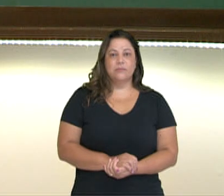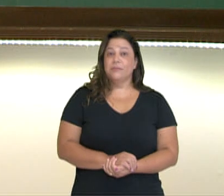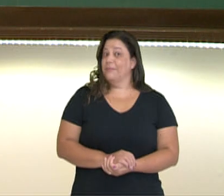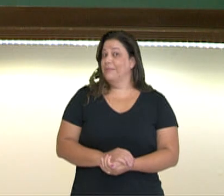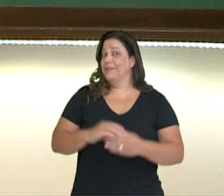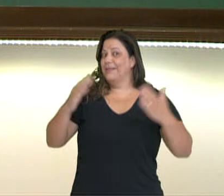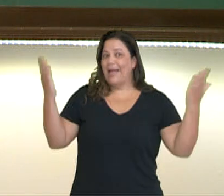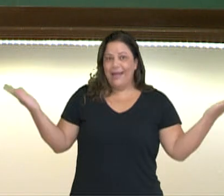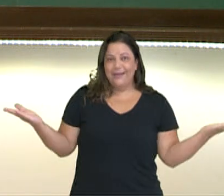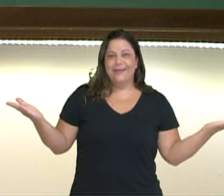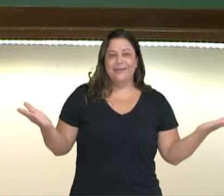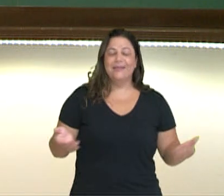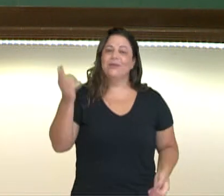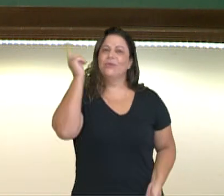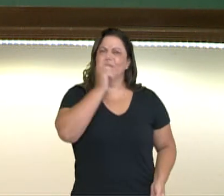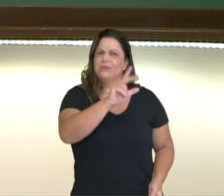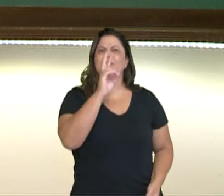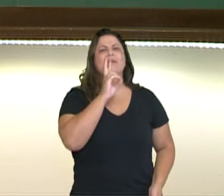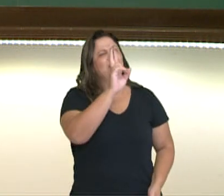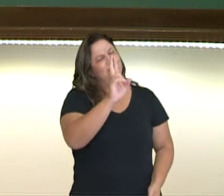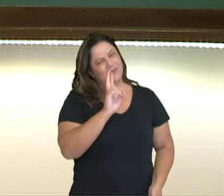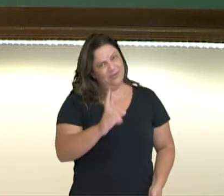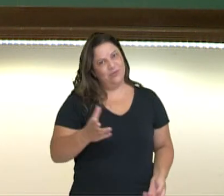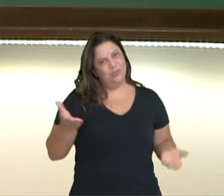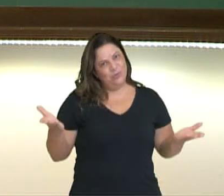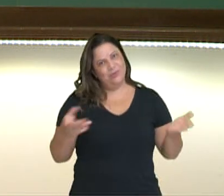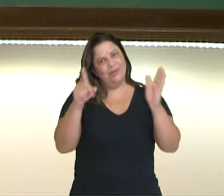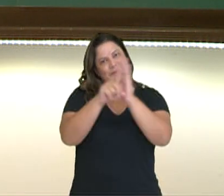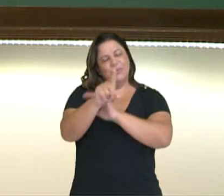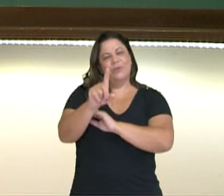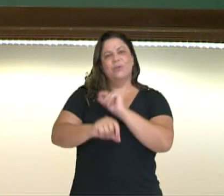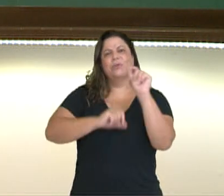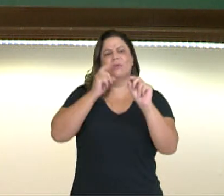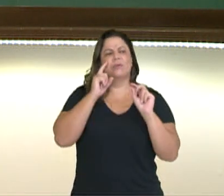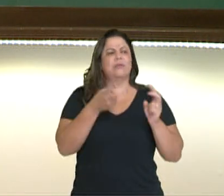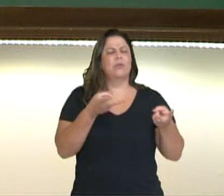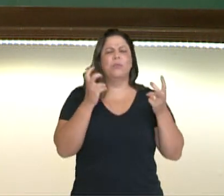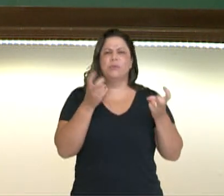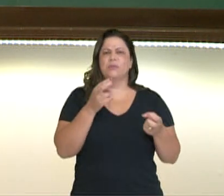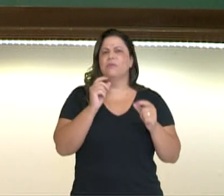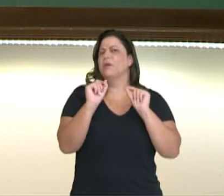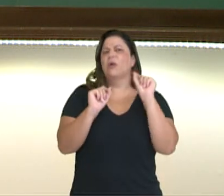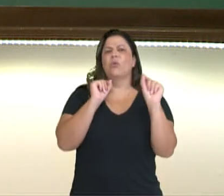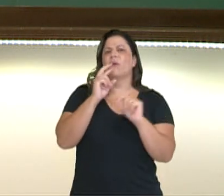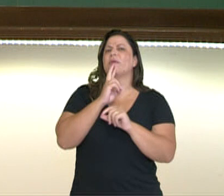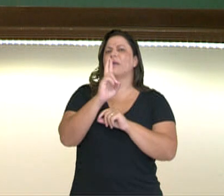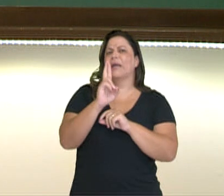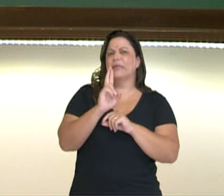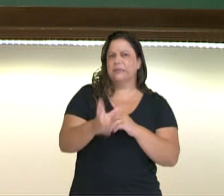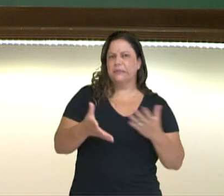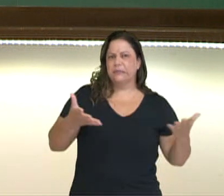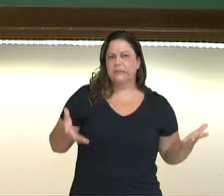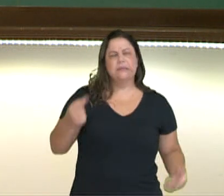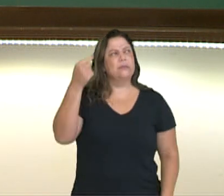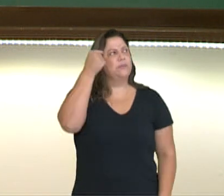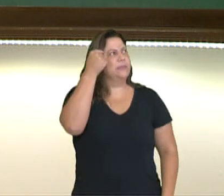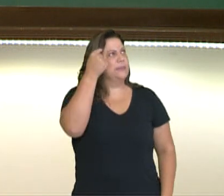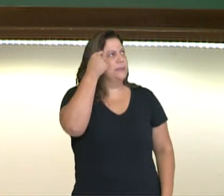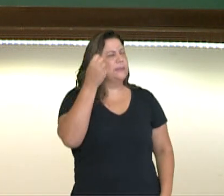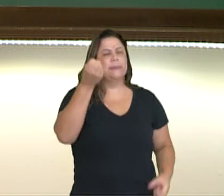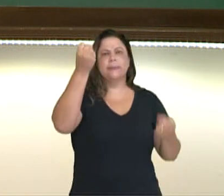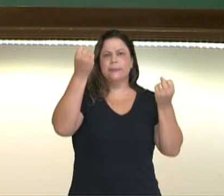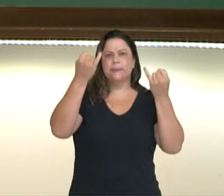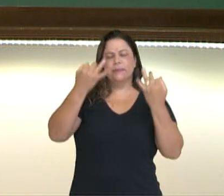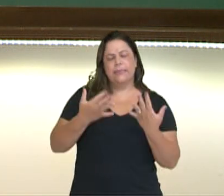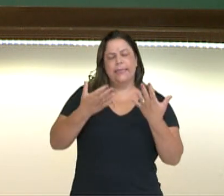E aí, pessoal, conseguiram resolver a questão? Vamos observar aqui qual é a resposta? Pensei em falar-lhe assim que